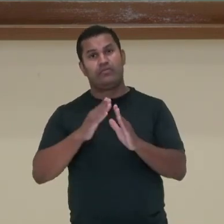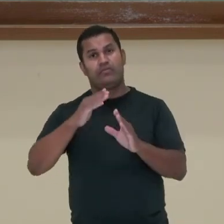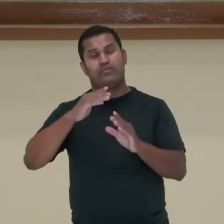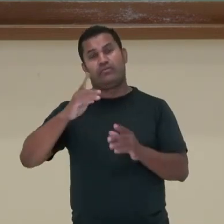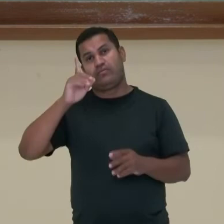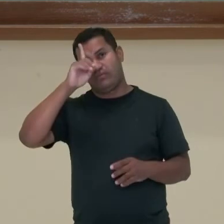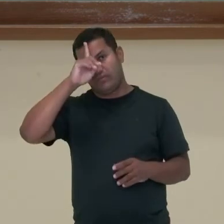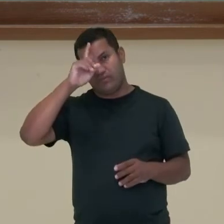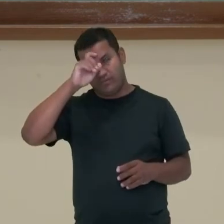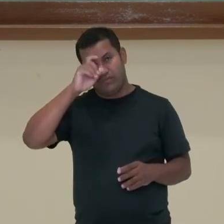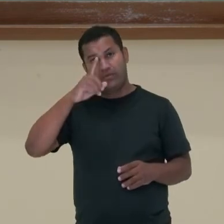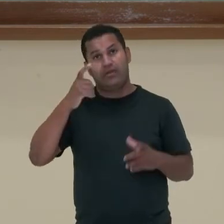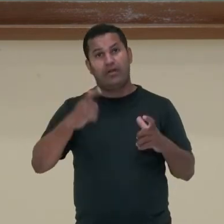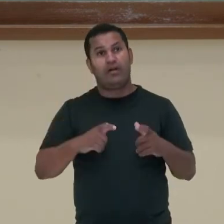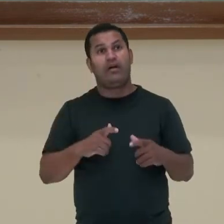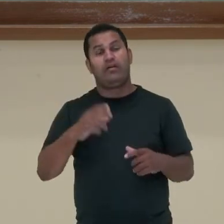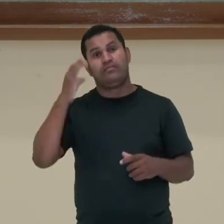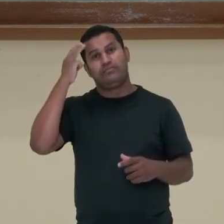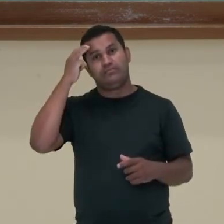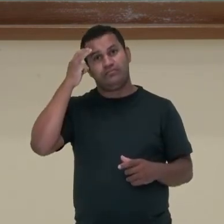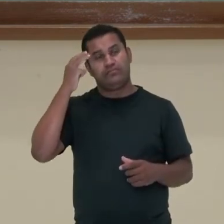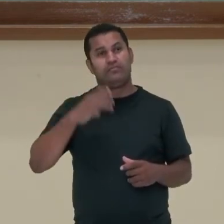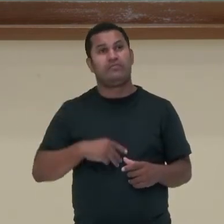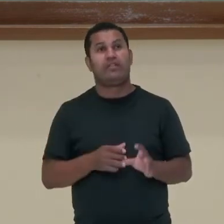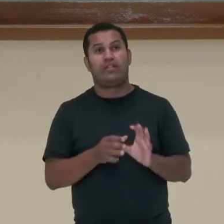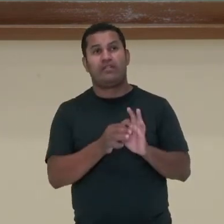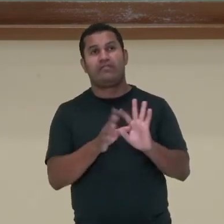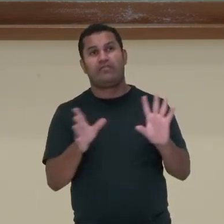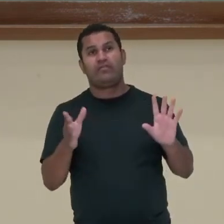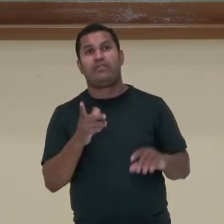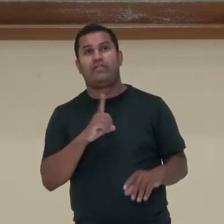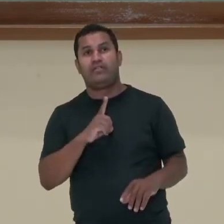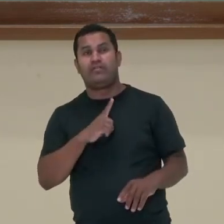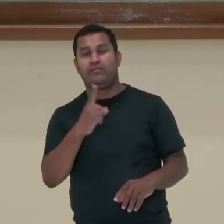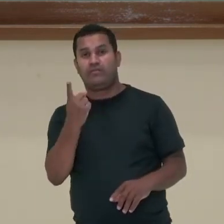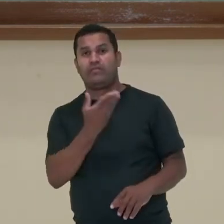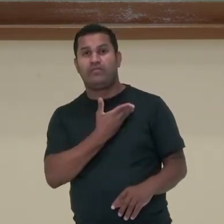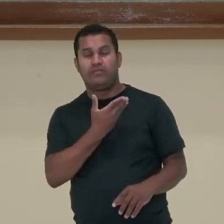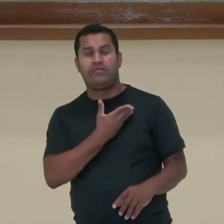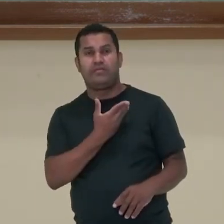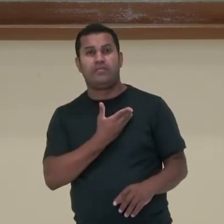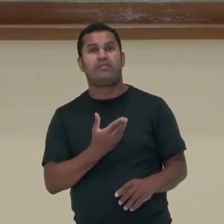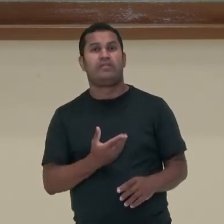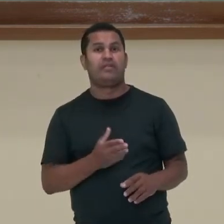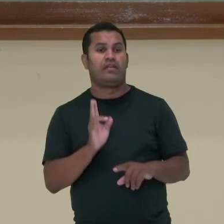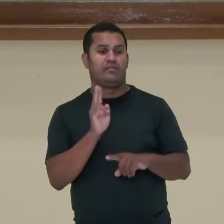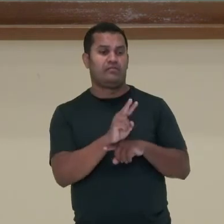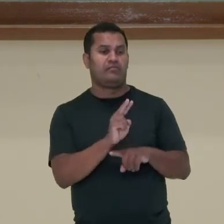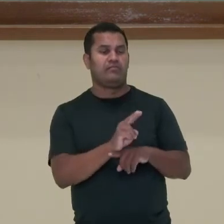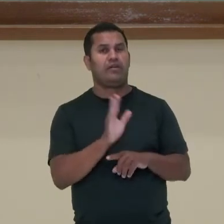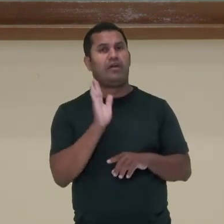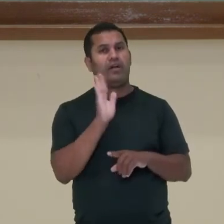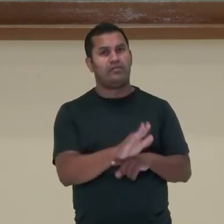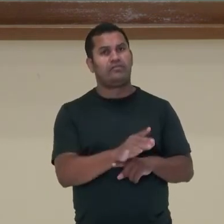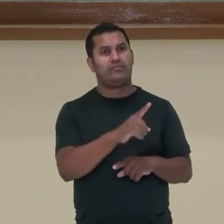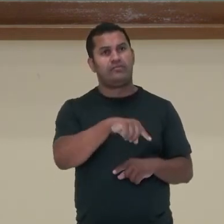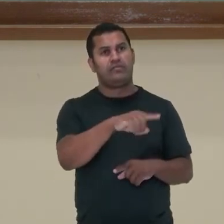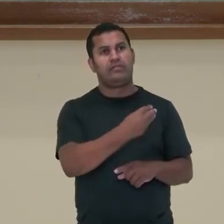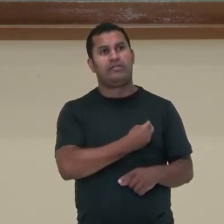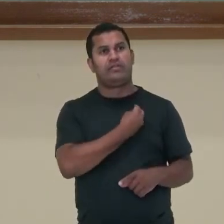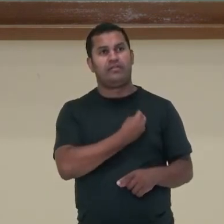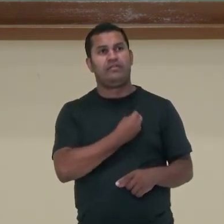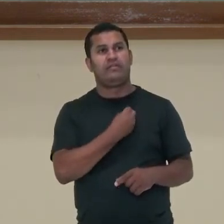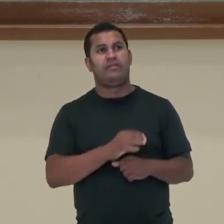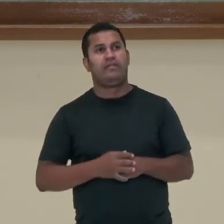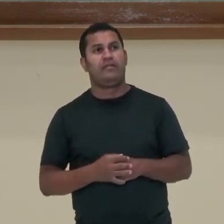dele, e o Dr. Goucher se tornou um amigo pessoal dele até o final da vida dele. Lembrando que, infelizmente, pessoal, num momento assim de grande